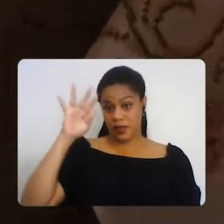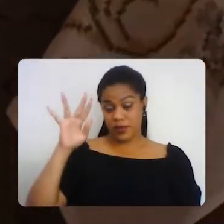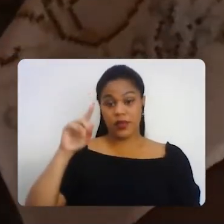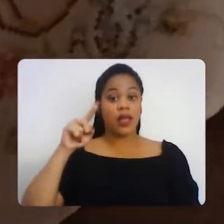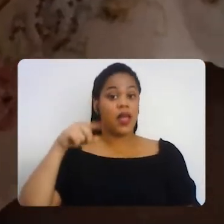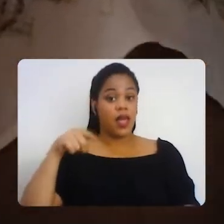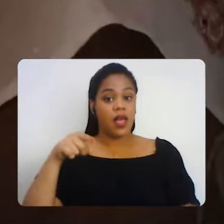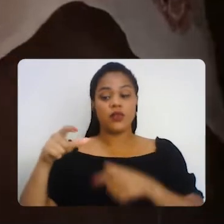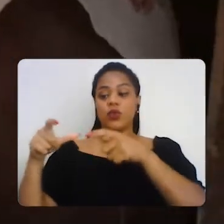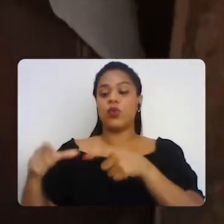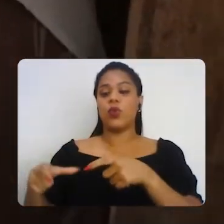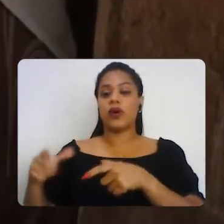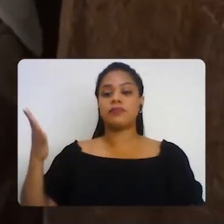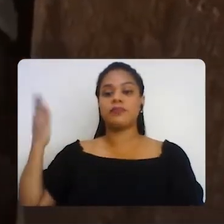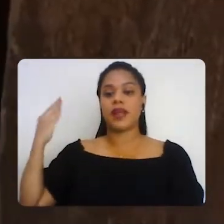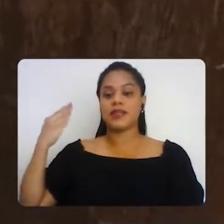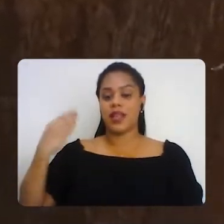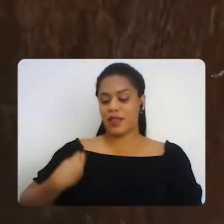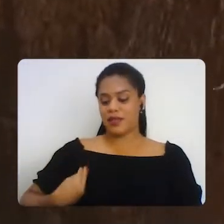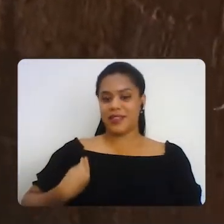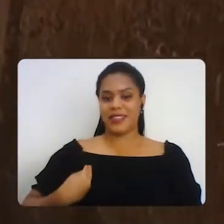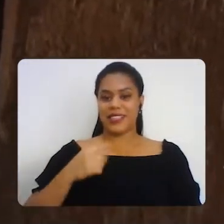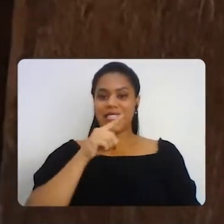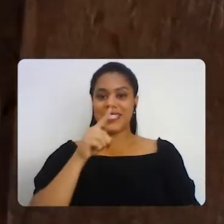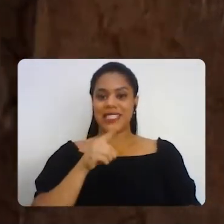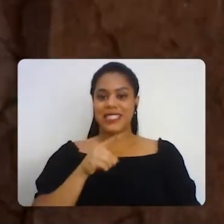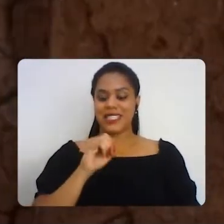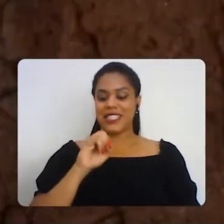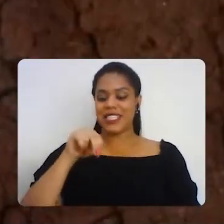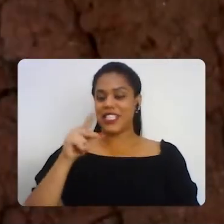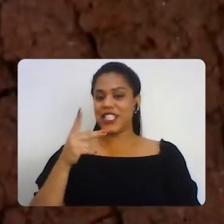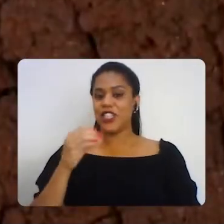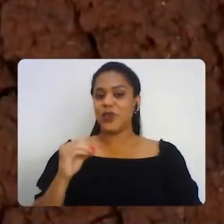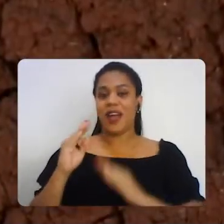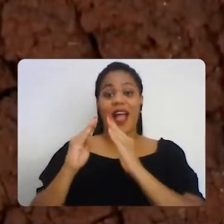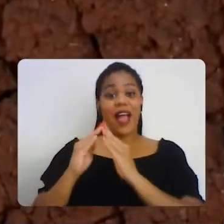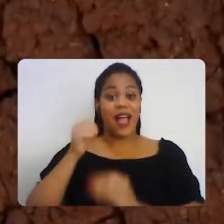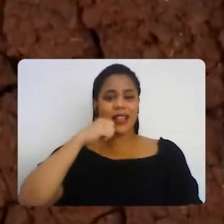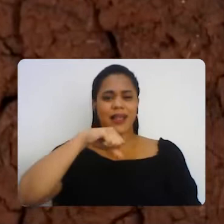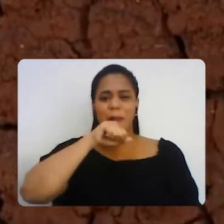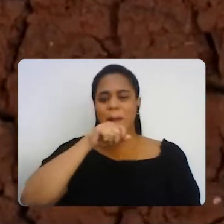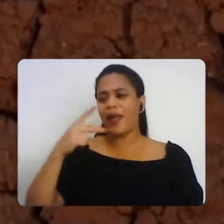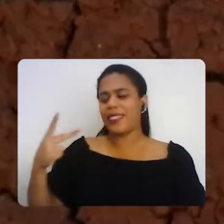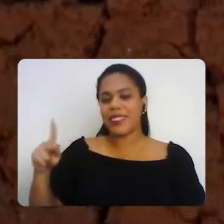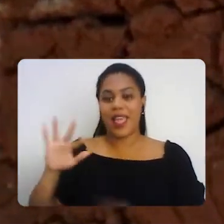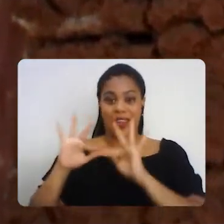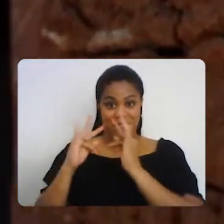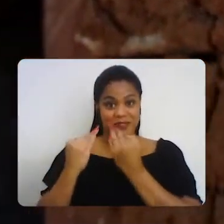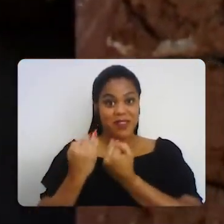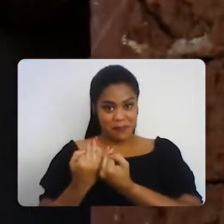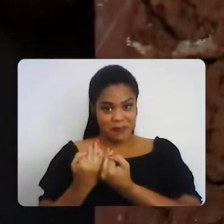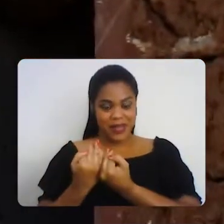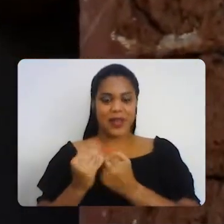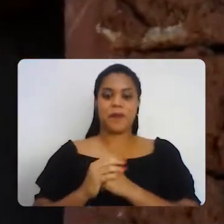imagino que esse seja justamente o ambiente em que Zinho vivia, né? A casa da mãe dele, a casa